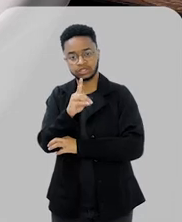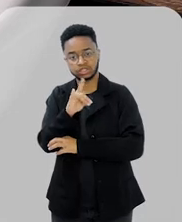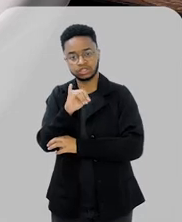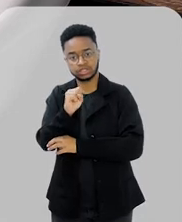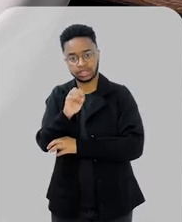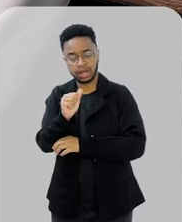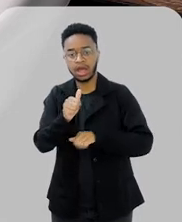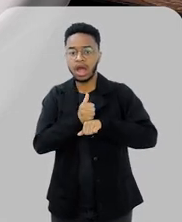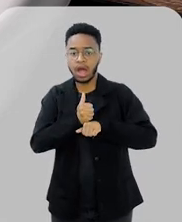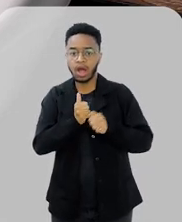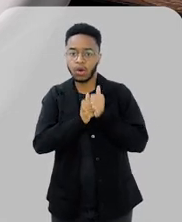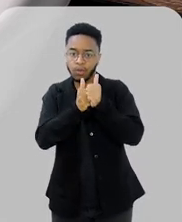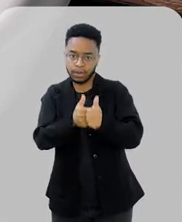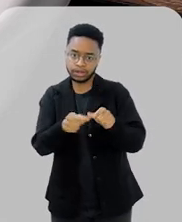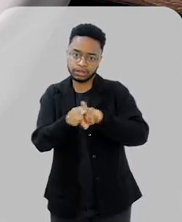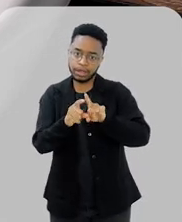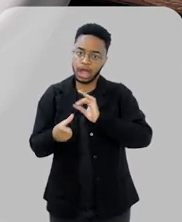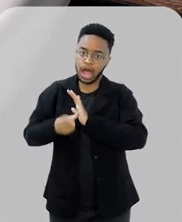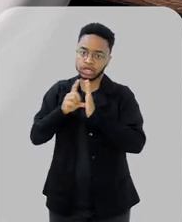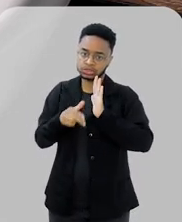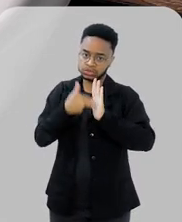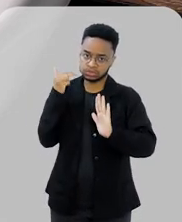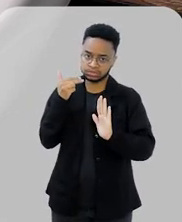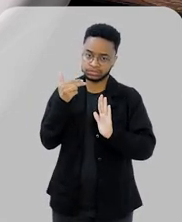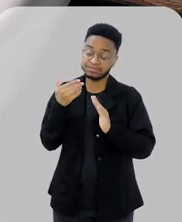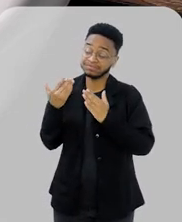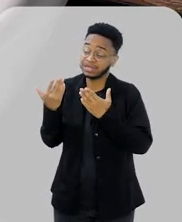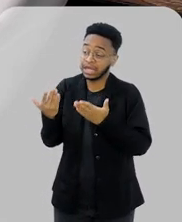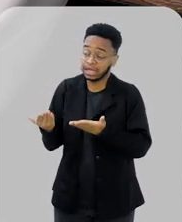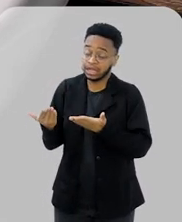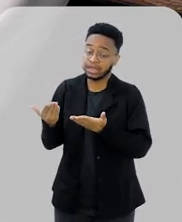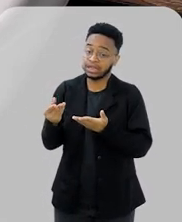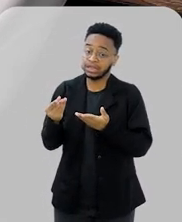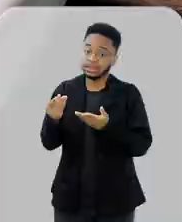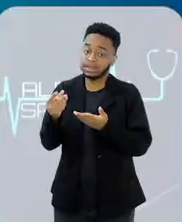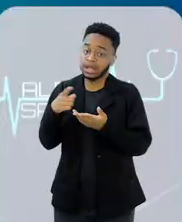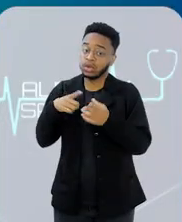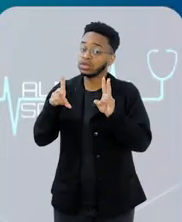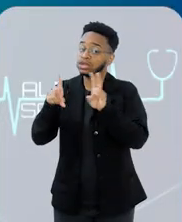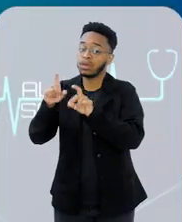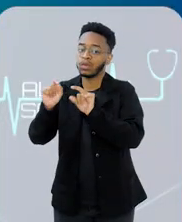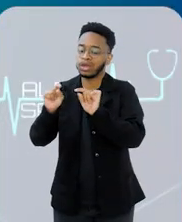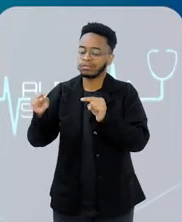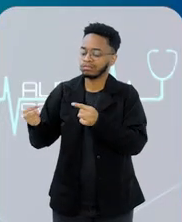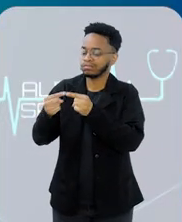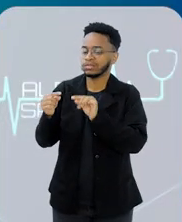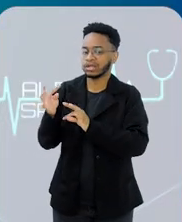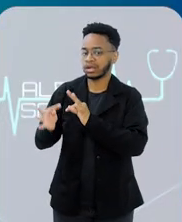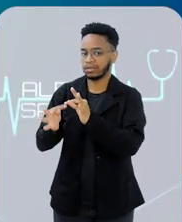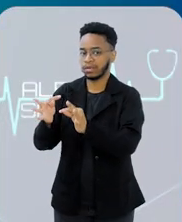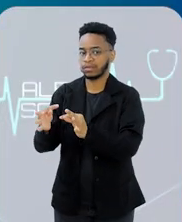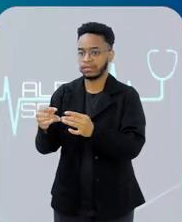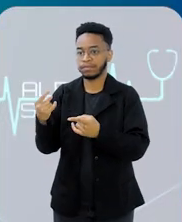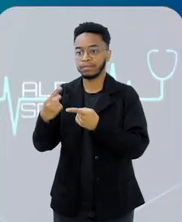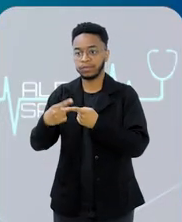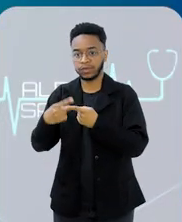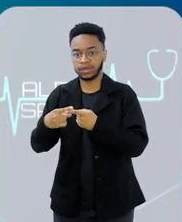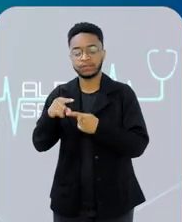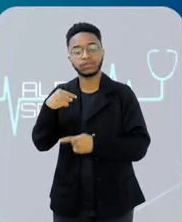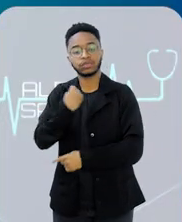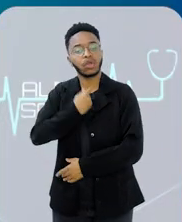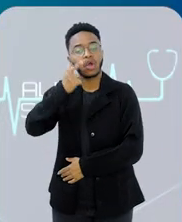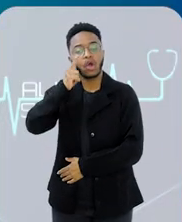o procedimento cirúrgico, enfim. Aí vai entrar na questão do tratamento, né? Para a gente